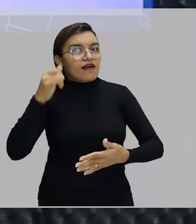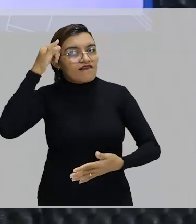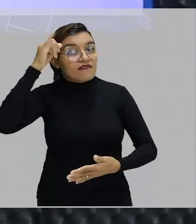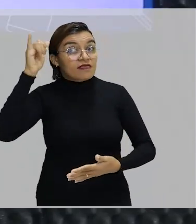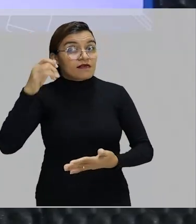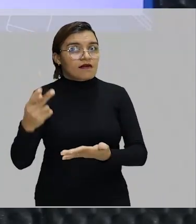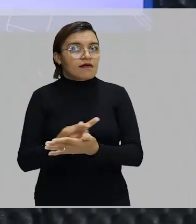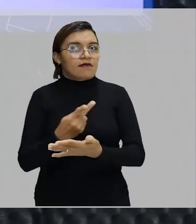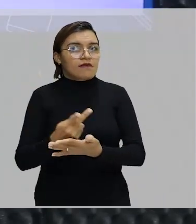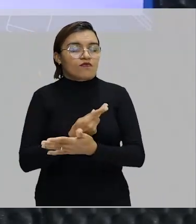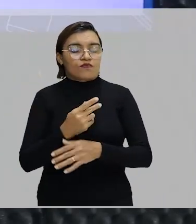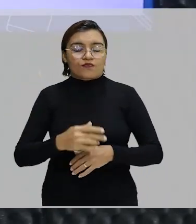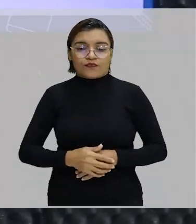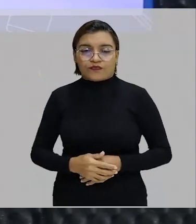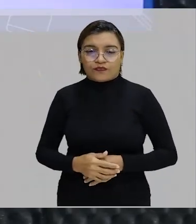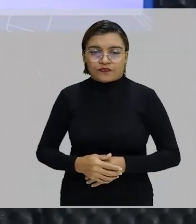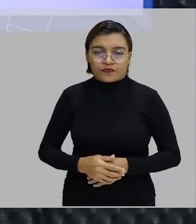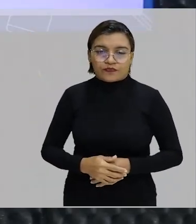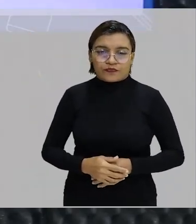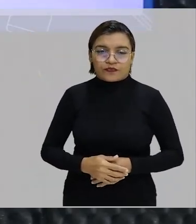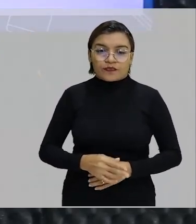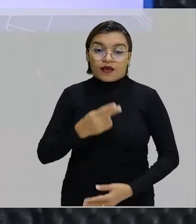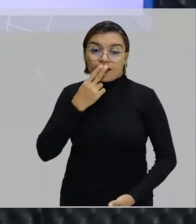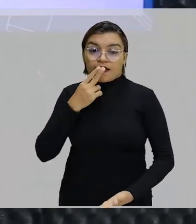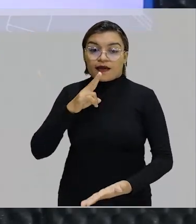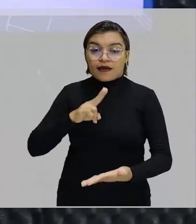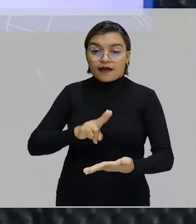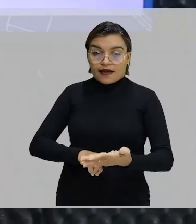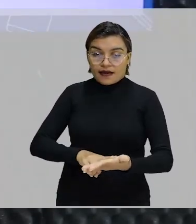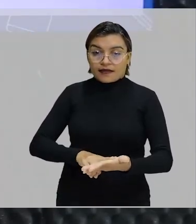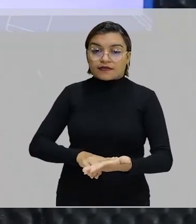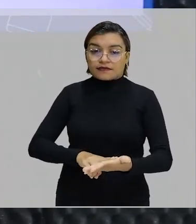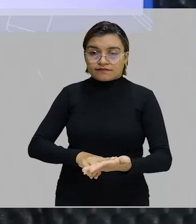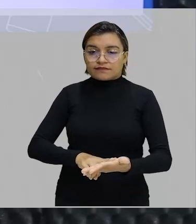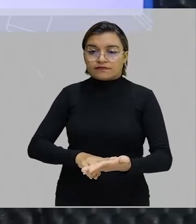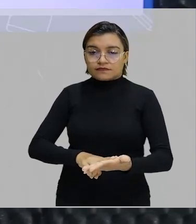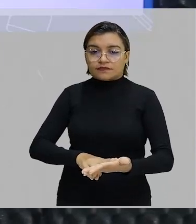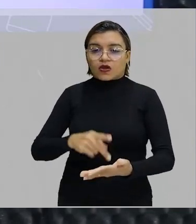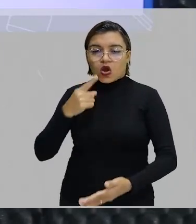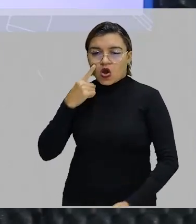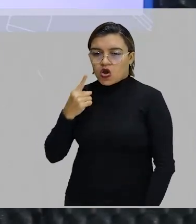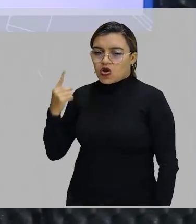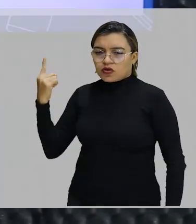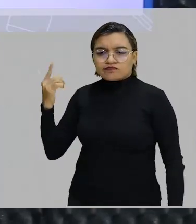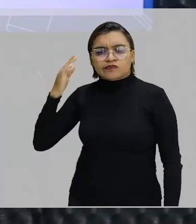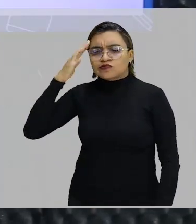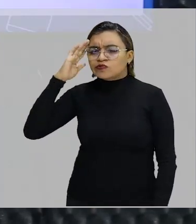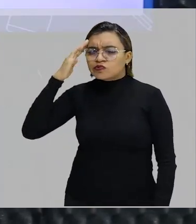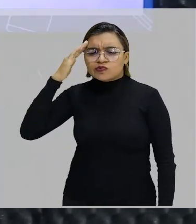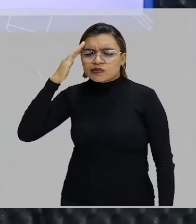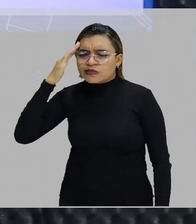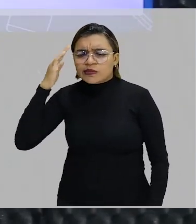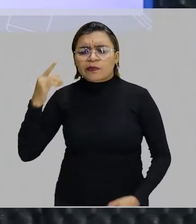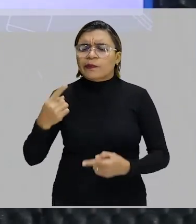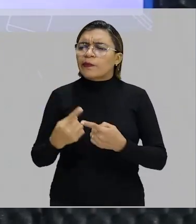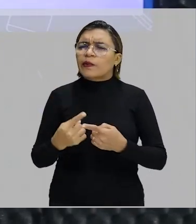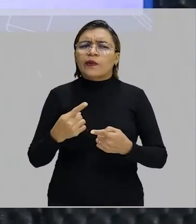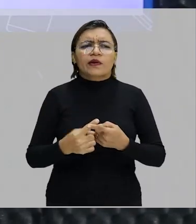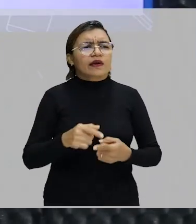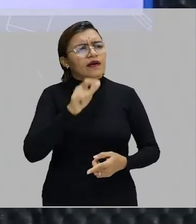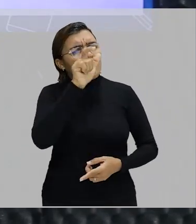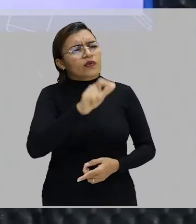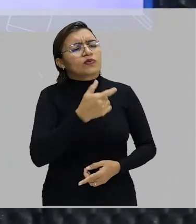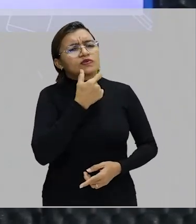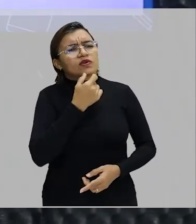Então, olha só, carta de um leitor indignado. Não entendo por que o senhor não responde às minhas dúvidas. O que eu